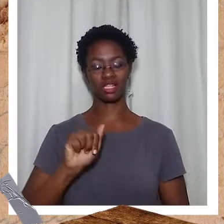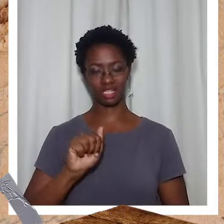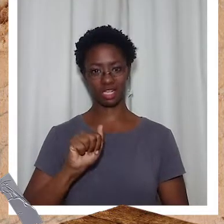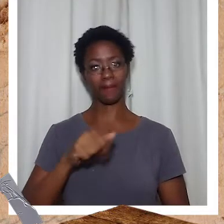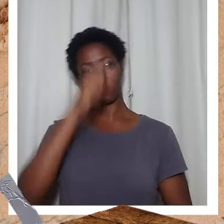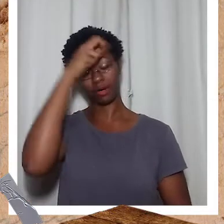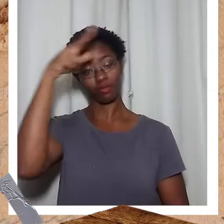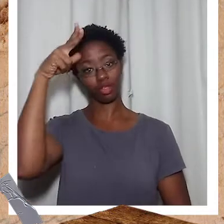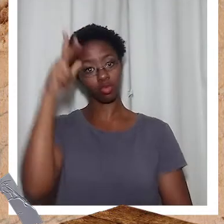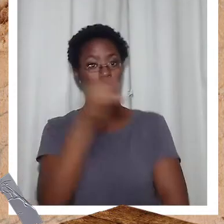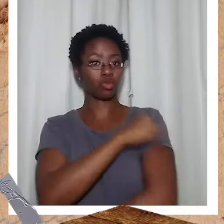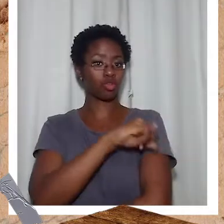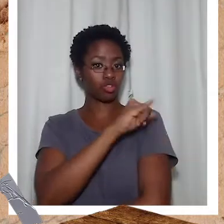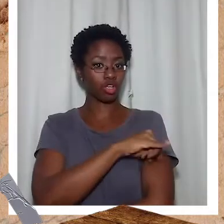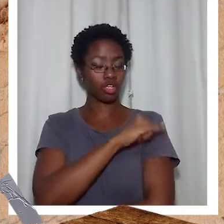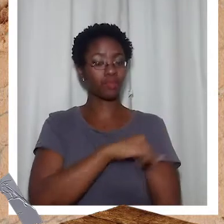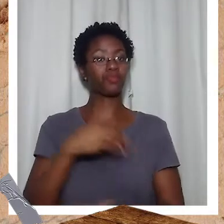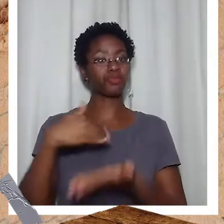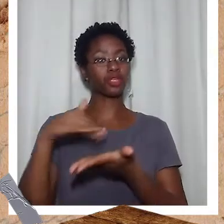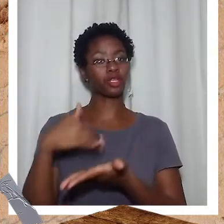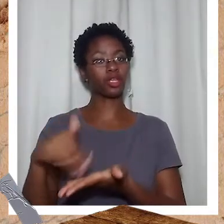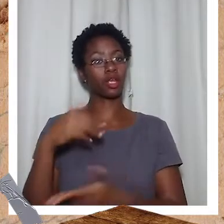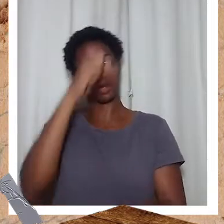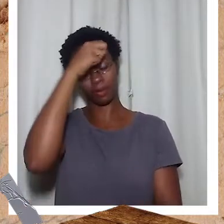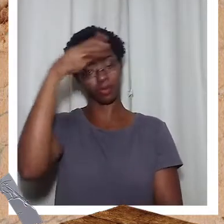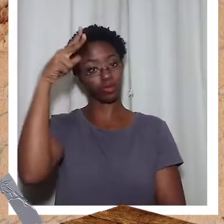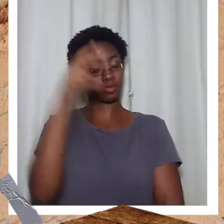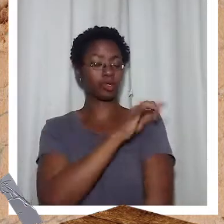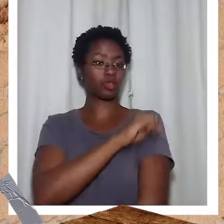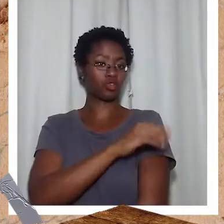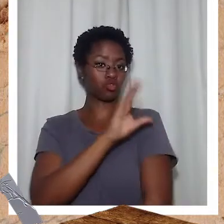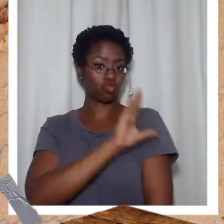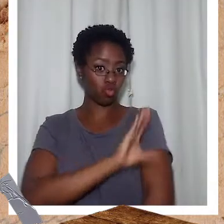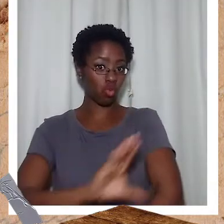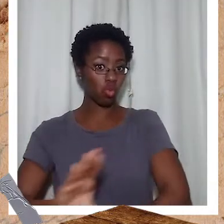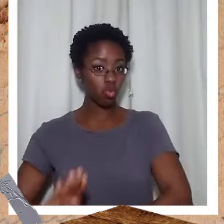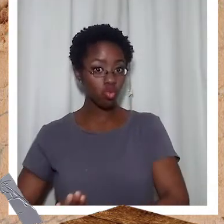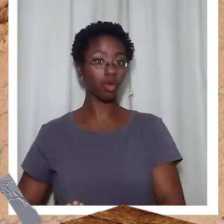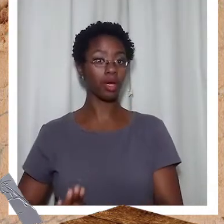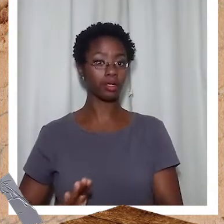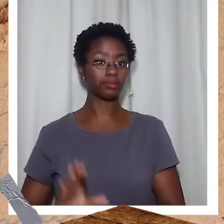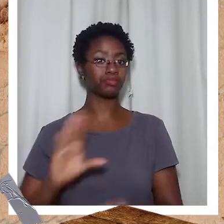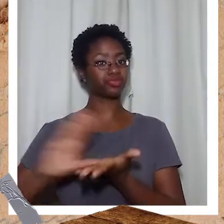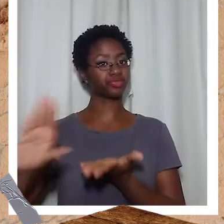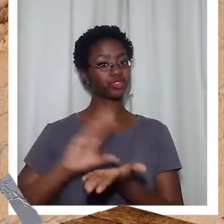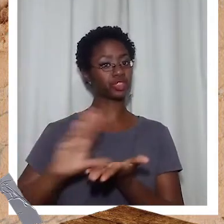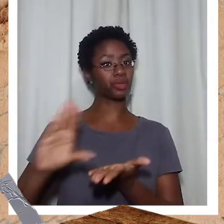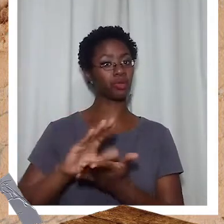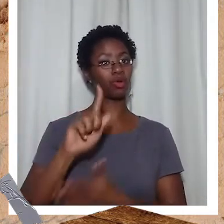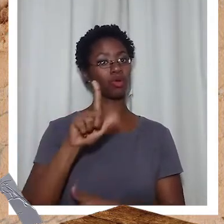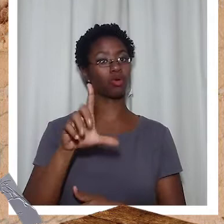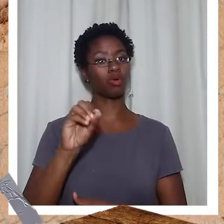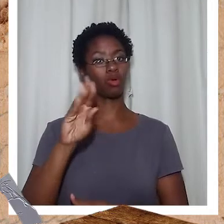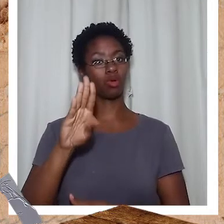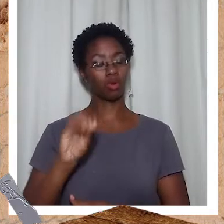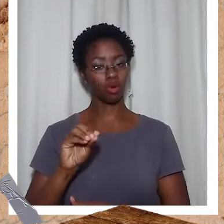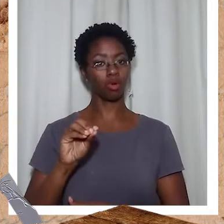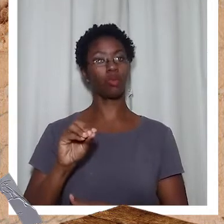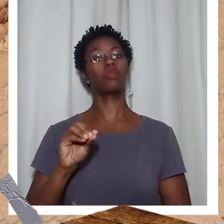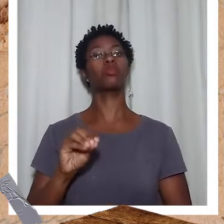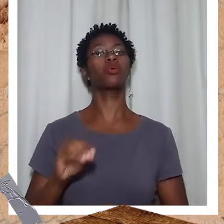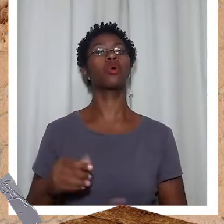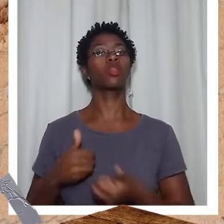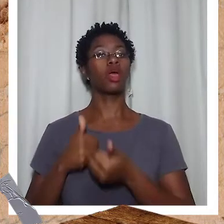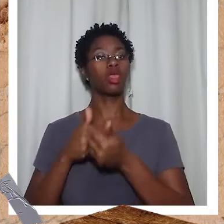Janeiro, Secretaria Municipal de Cultura, Patrocínio Globo, por meio da Lei Municipal de Incentivo à